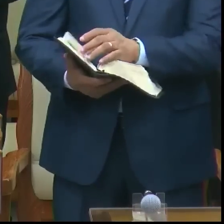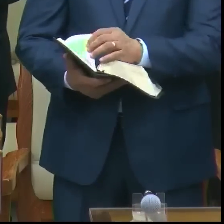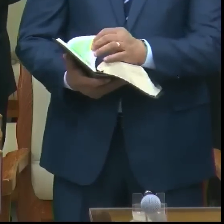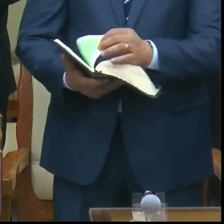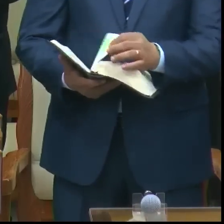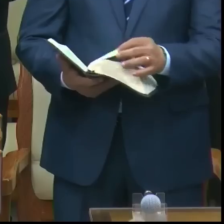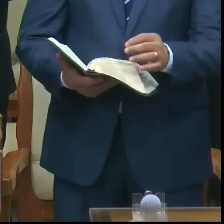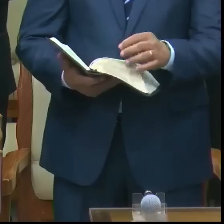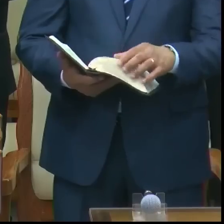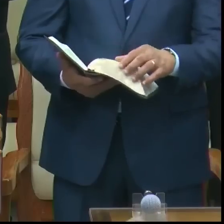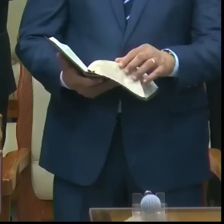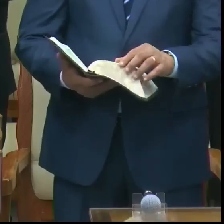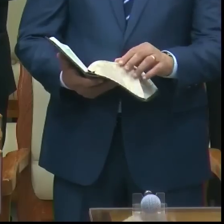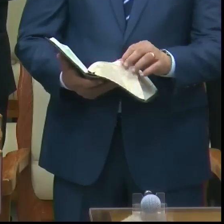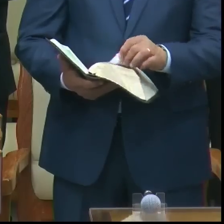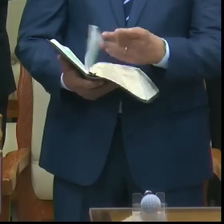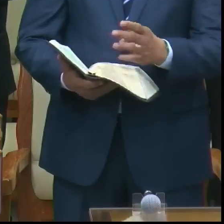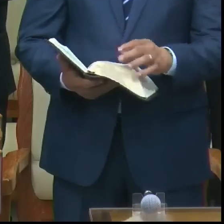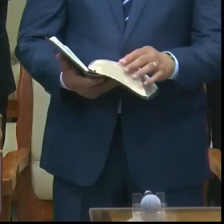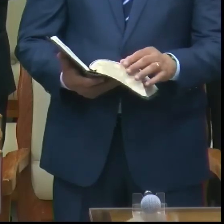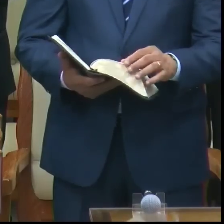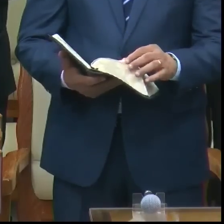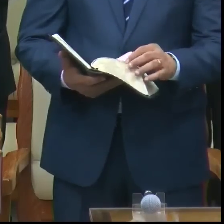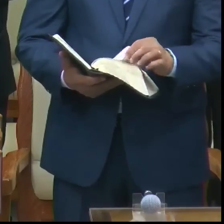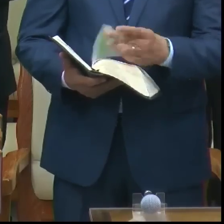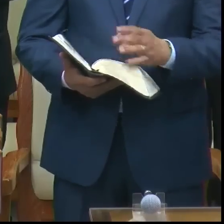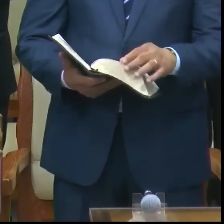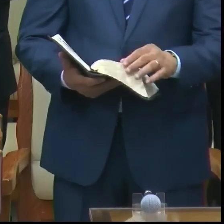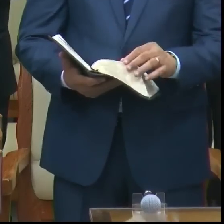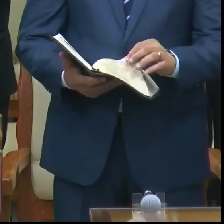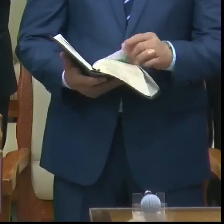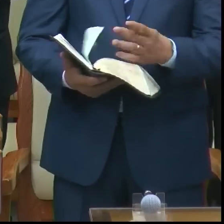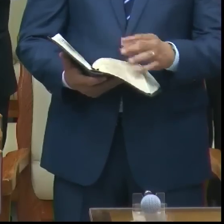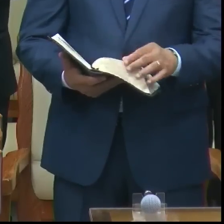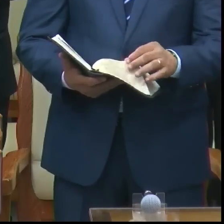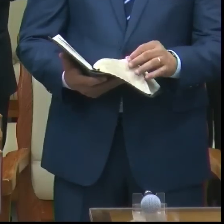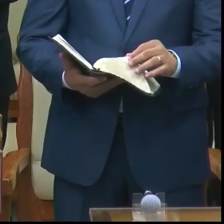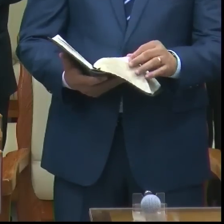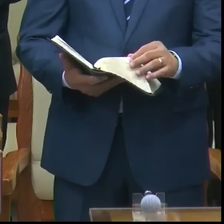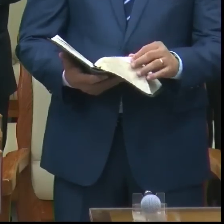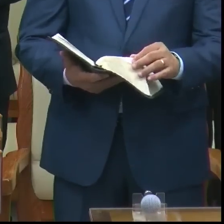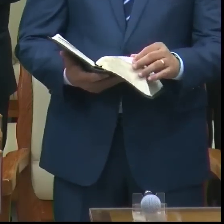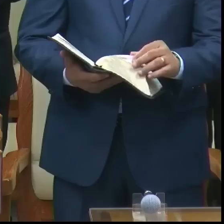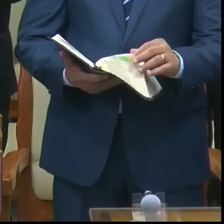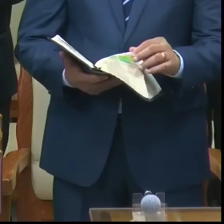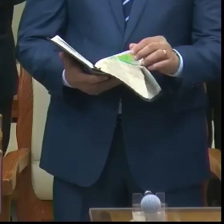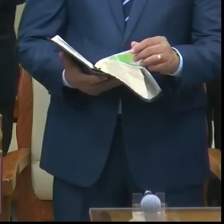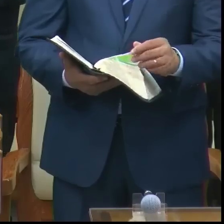capítulo de número 10 e o verso de número 11. Evangelho segundo escreveu João,